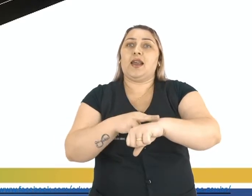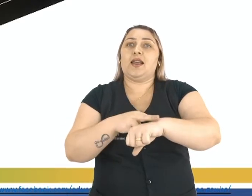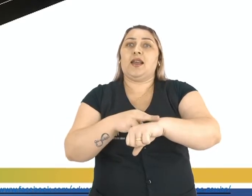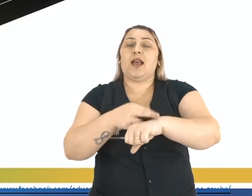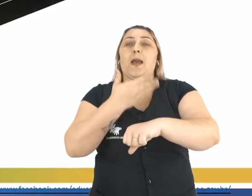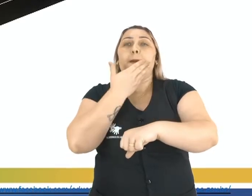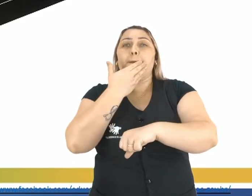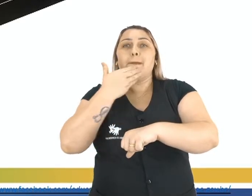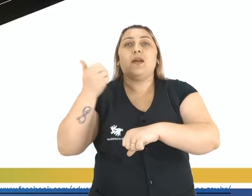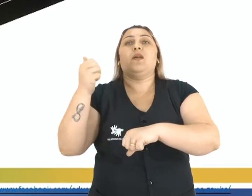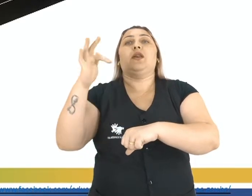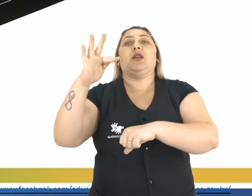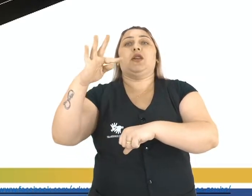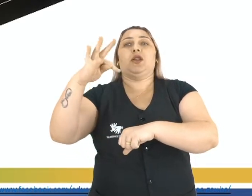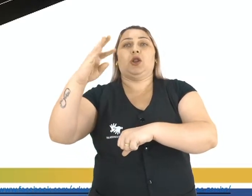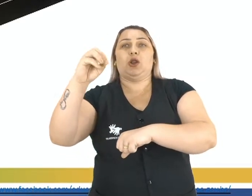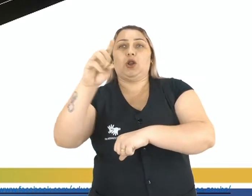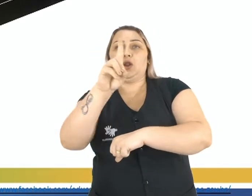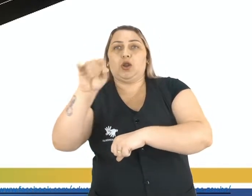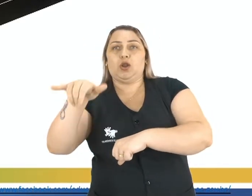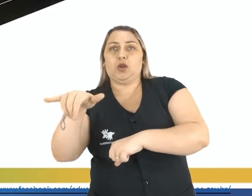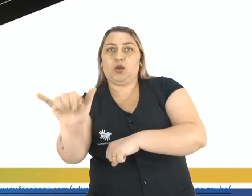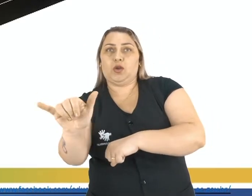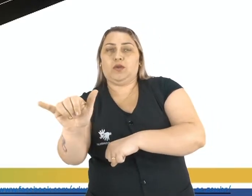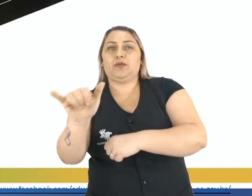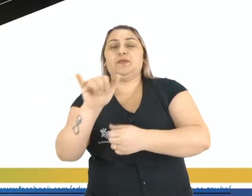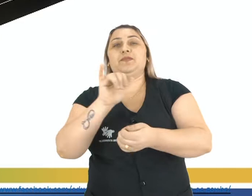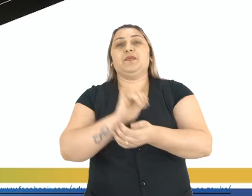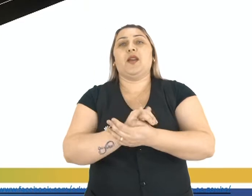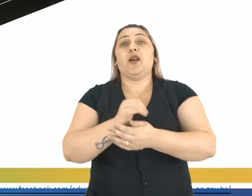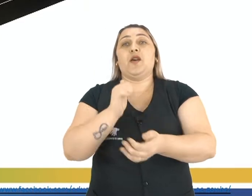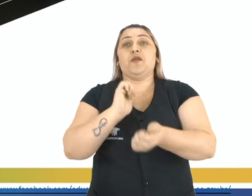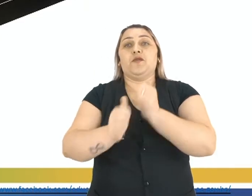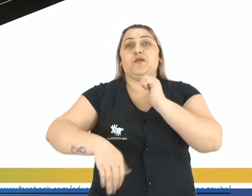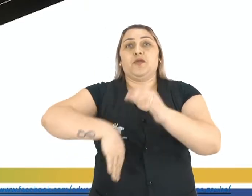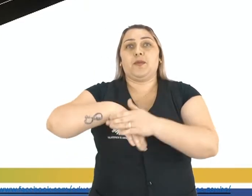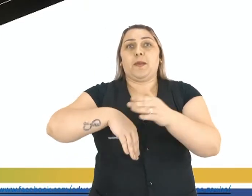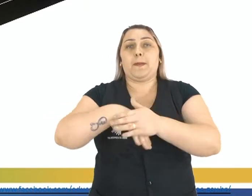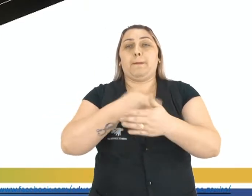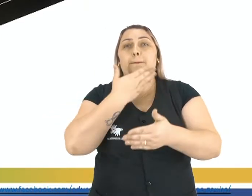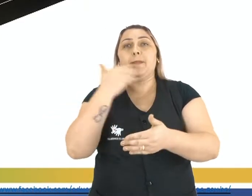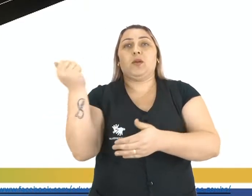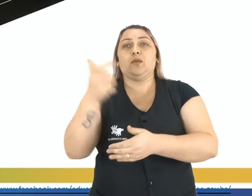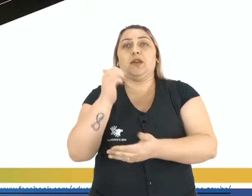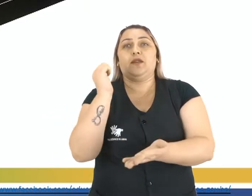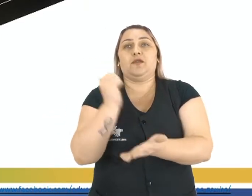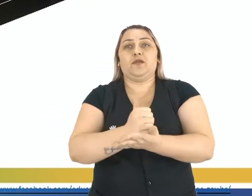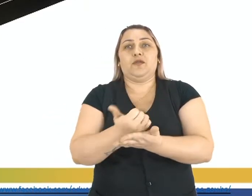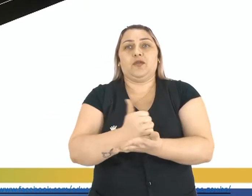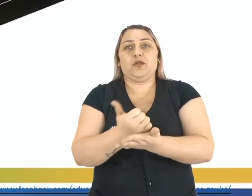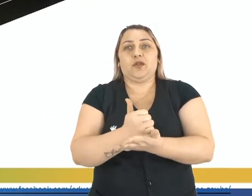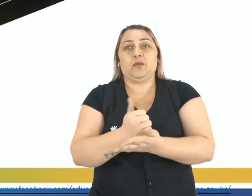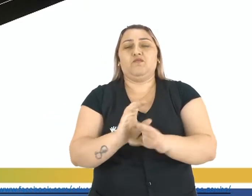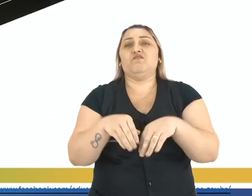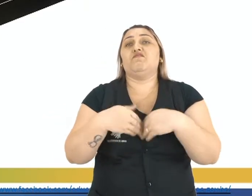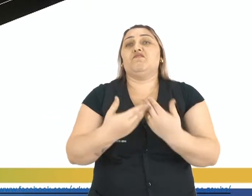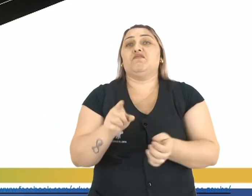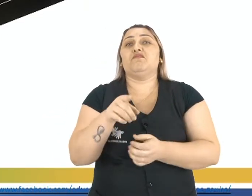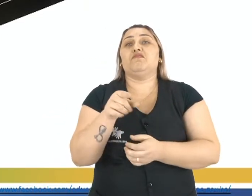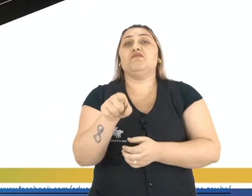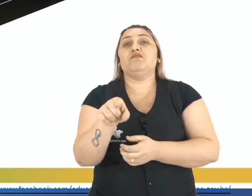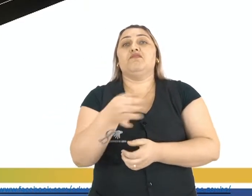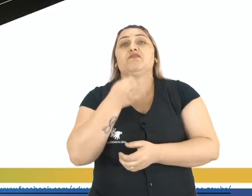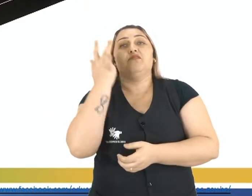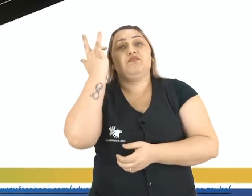que Toddy? Vixe, lá em casa é uma briga imensa. Futebol é mais legal que videogame? E aí, o que você